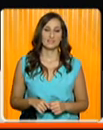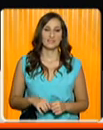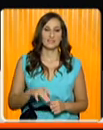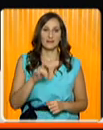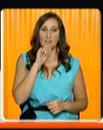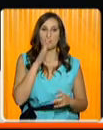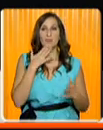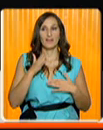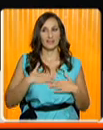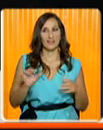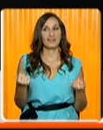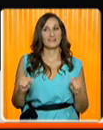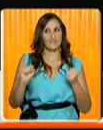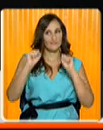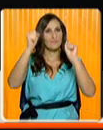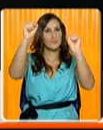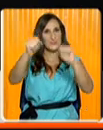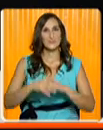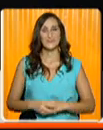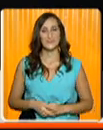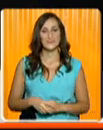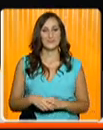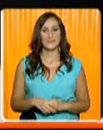isso pode nos enervar.